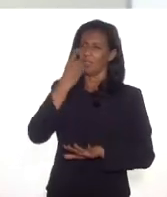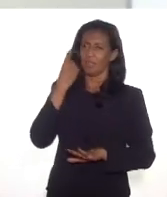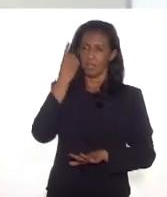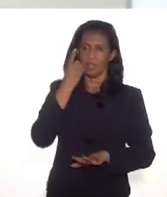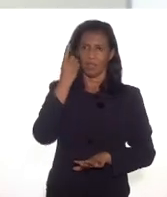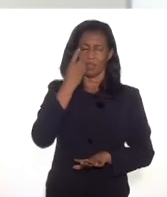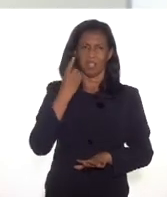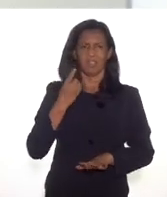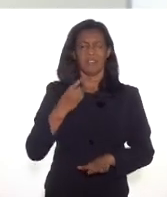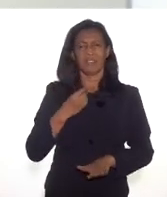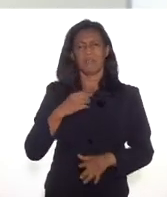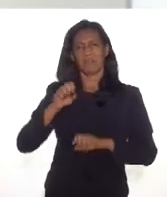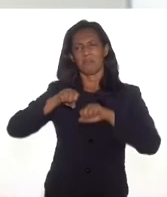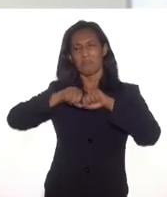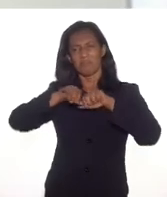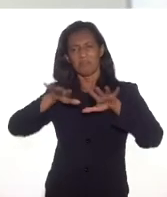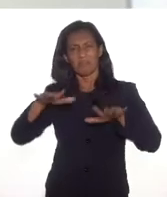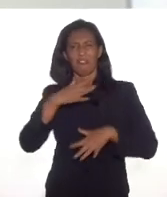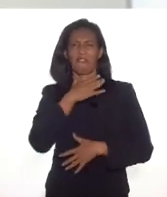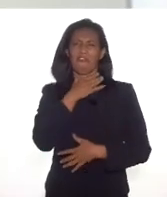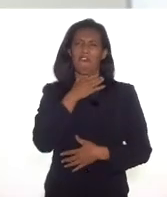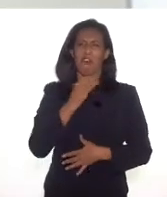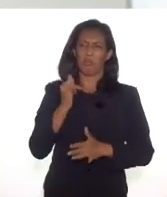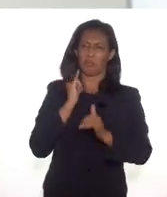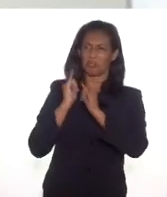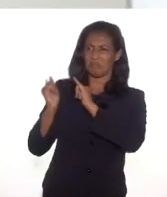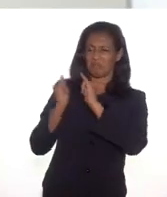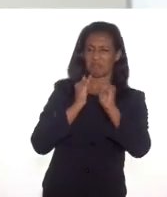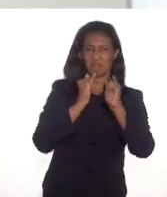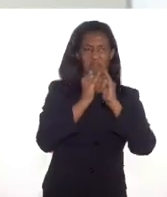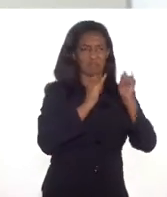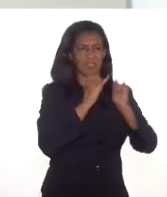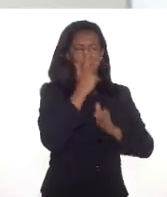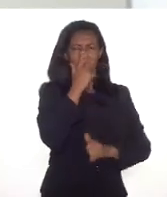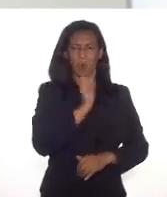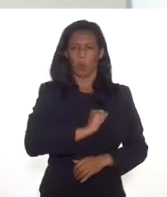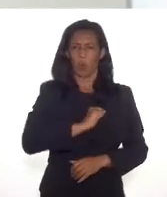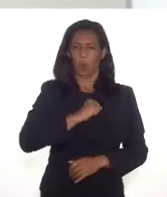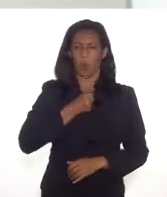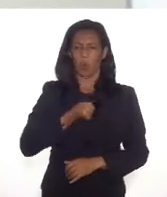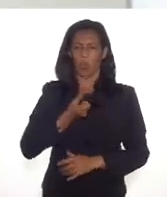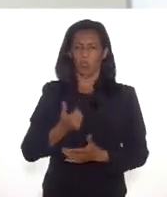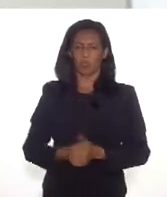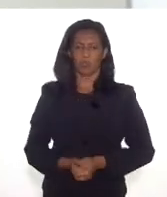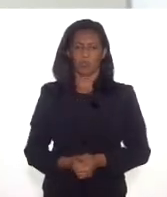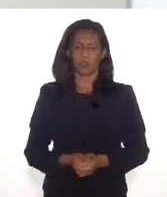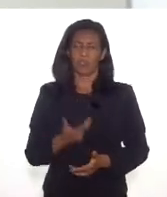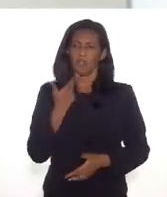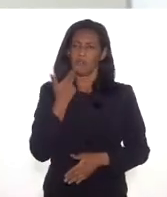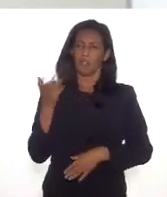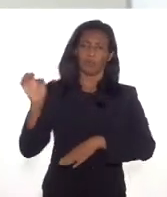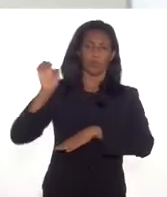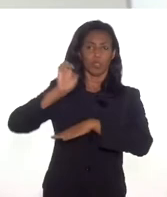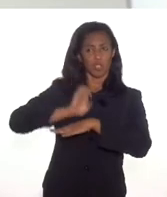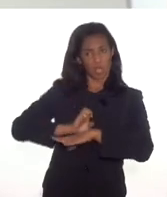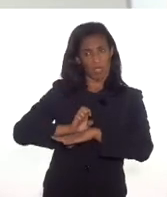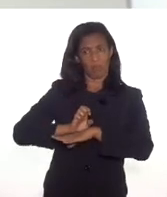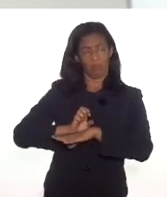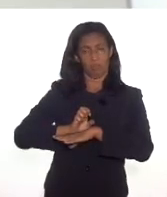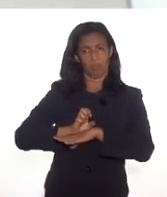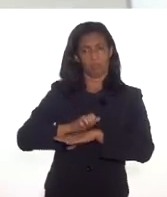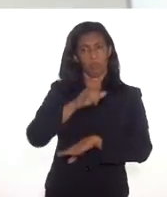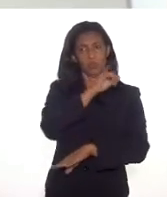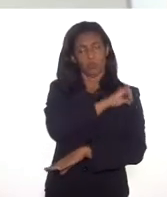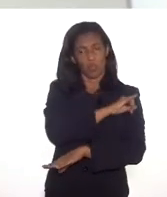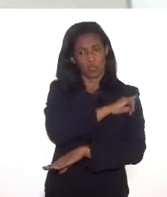para espalhar fake news, contribuindo para espalhar política de ódio. E eu venho falar aqui sobre o Estado do Rio de Janeiro que a gente quer construir,